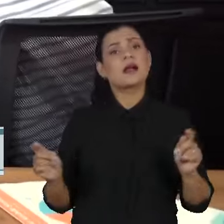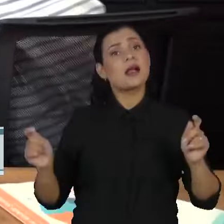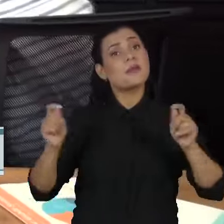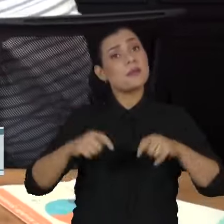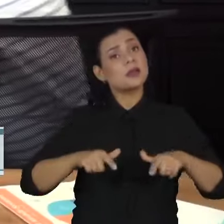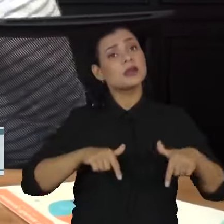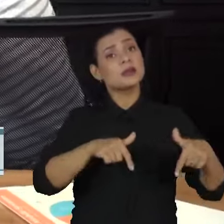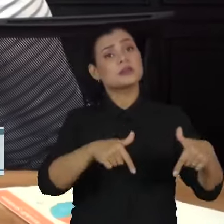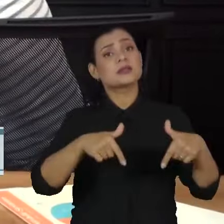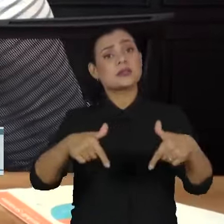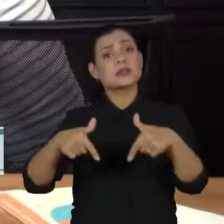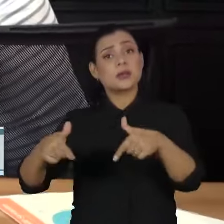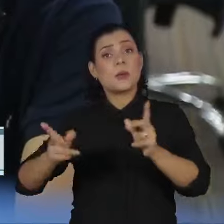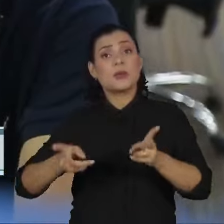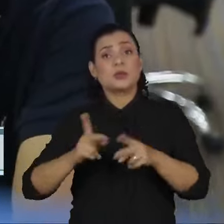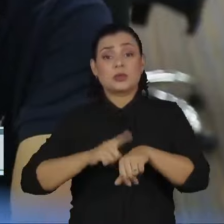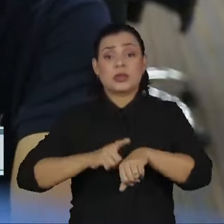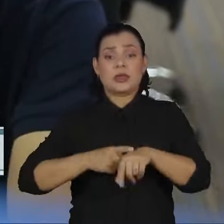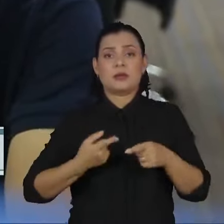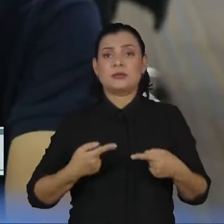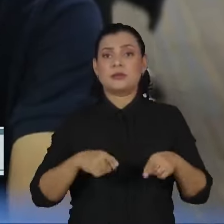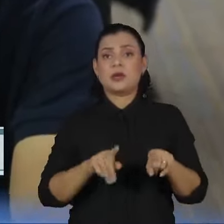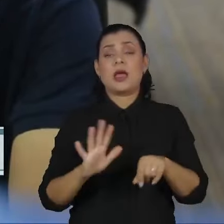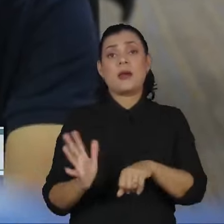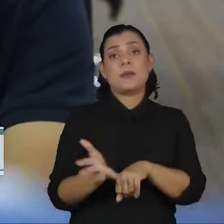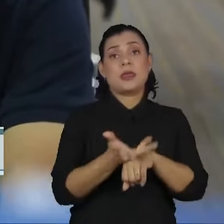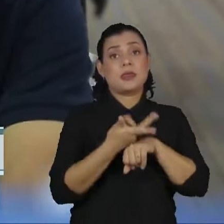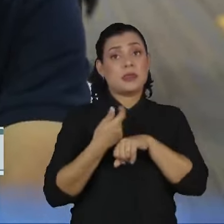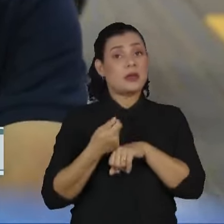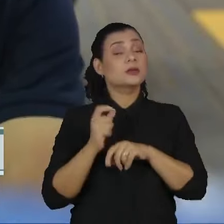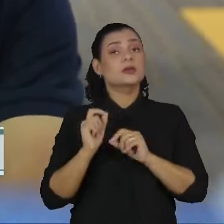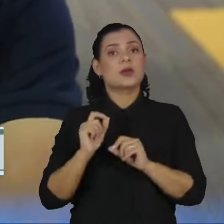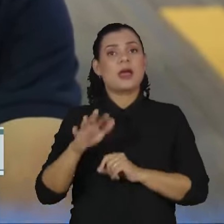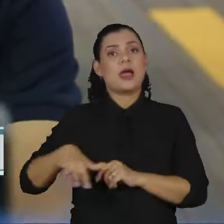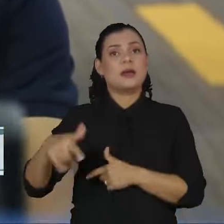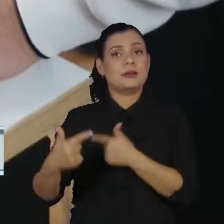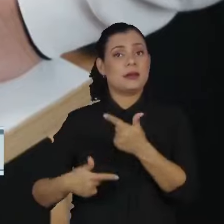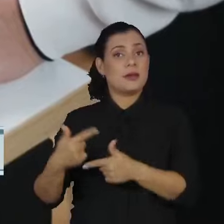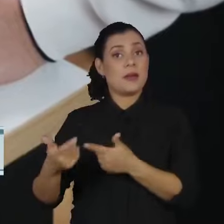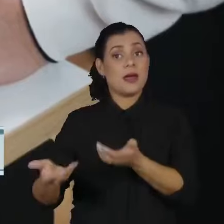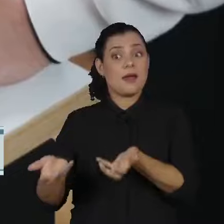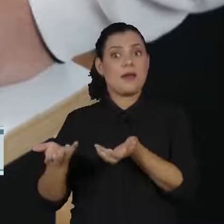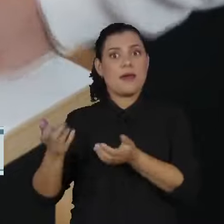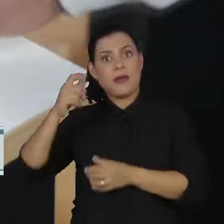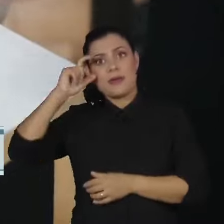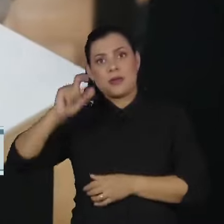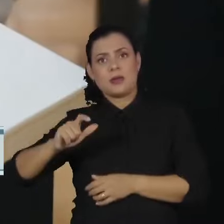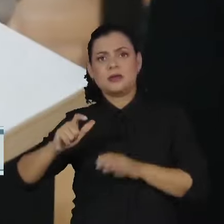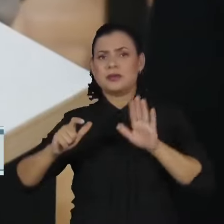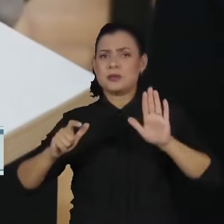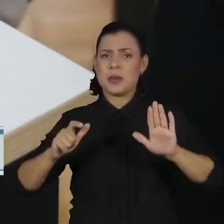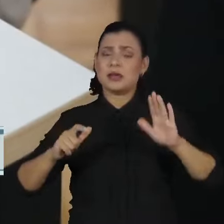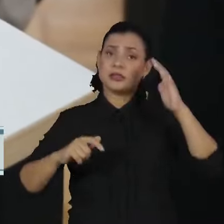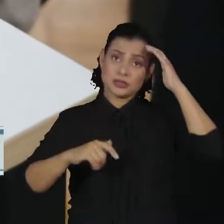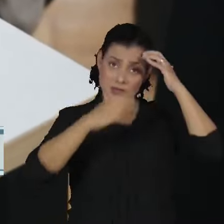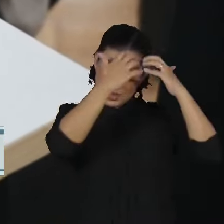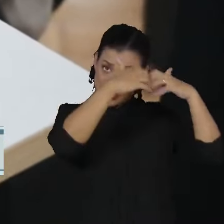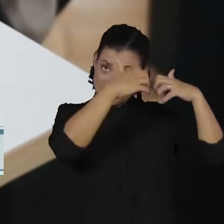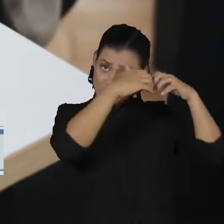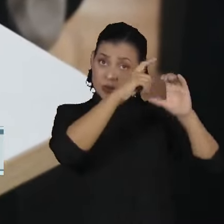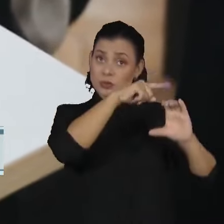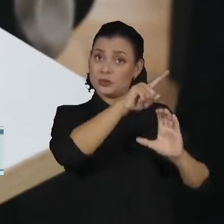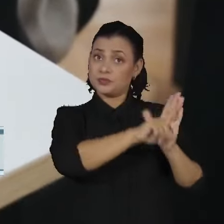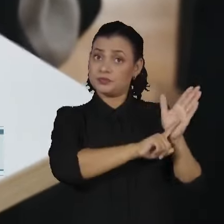executar várias funções ao mesmo tempo é uma habilidade exigida pelo mercado de trabalho. Mas do ponto de vista da neurociência,